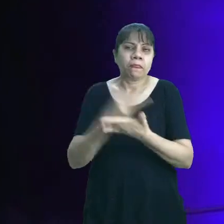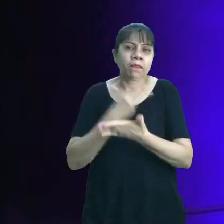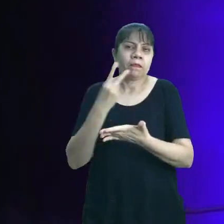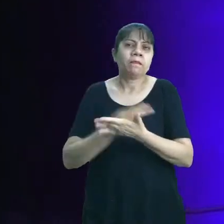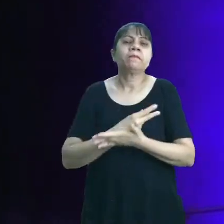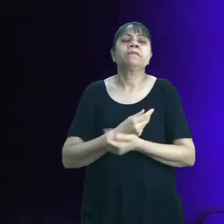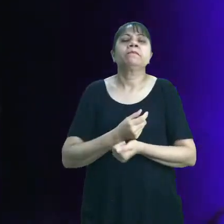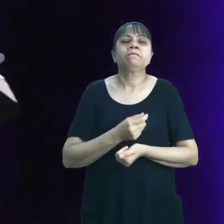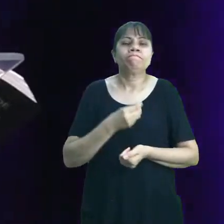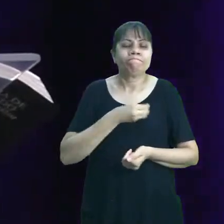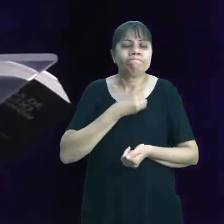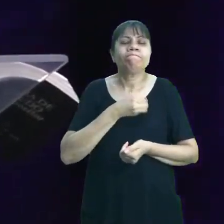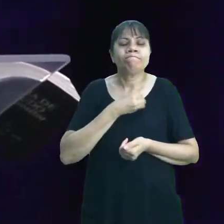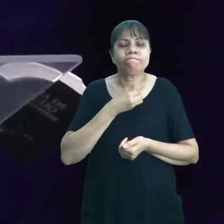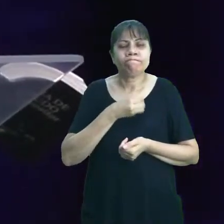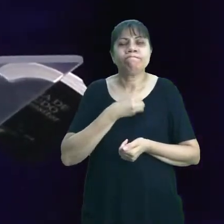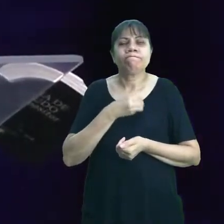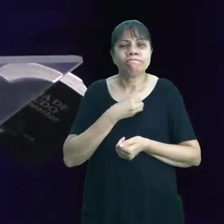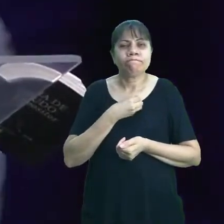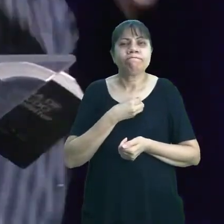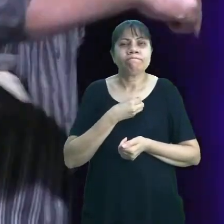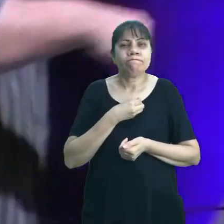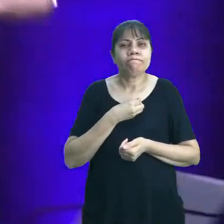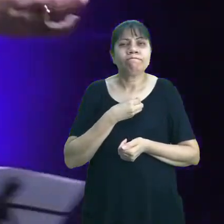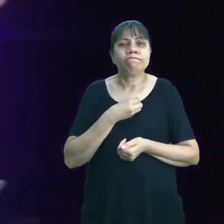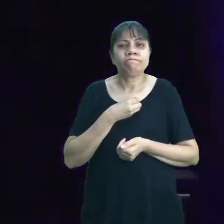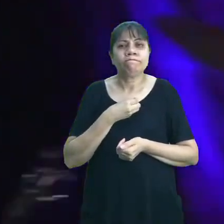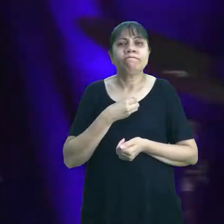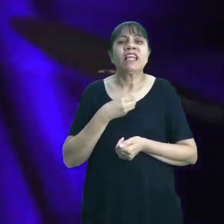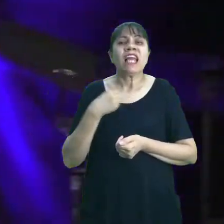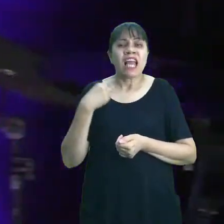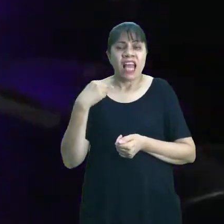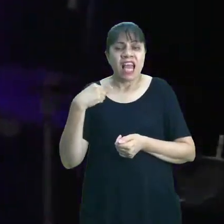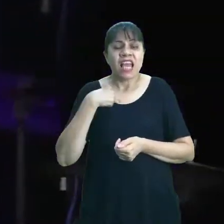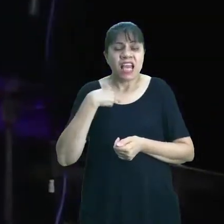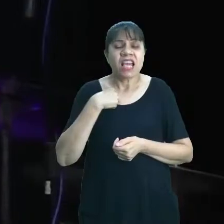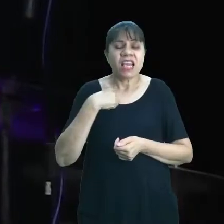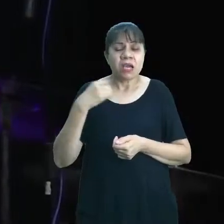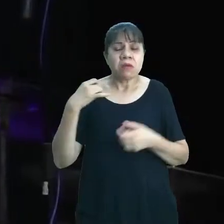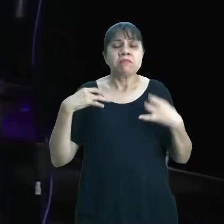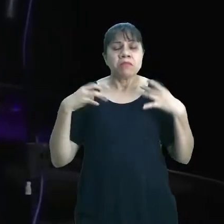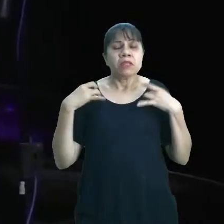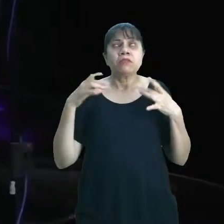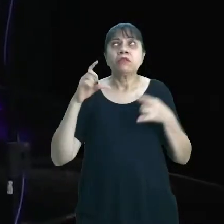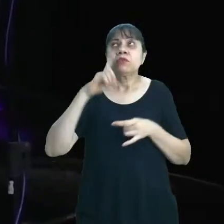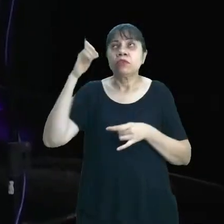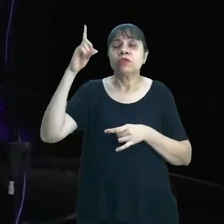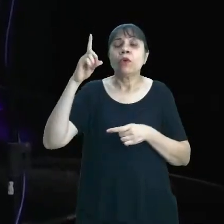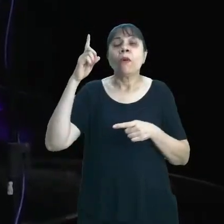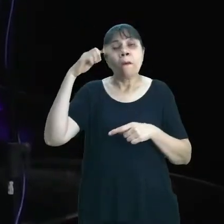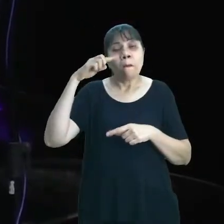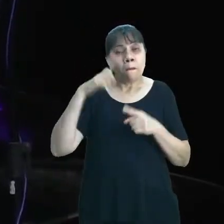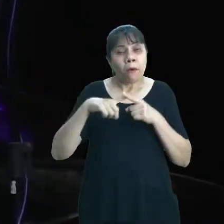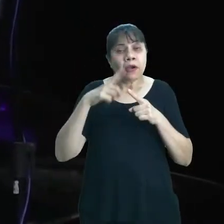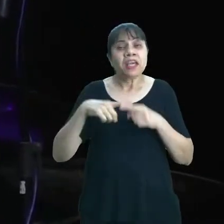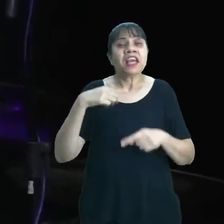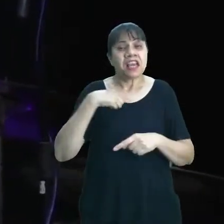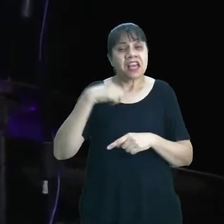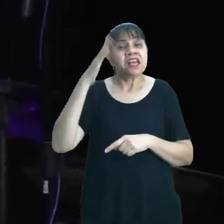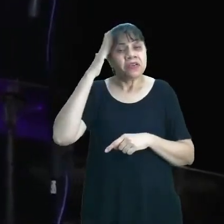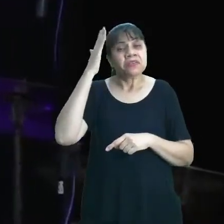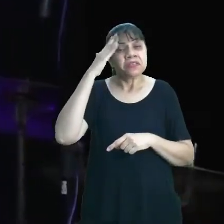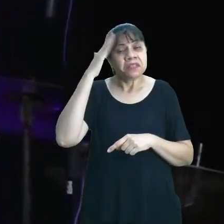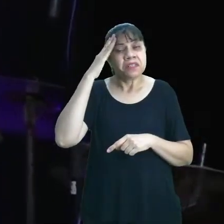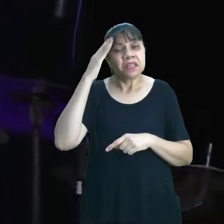Eu temo a Deus, eu estou aqui porque eu sei que Deus colocou uma missão nas minhas mãos. E que se eu não cumprir essa